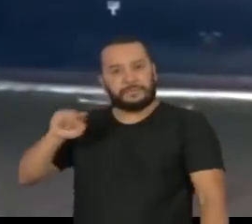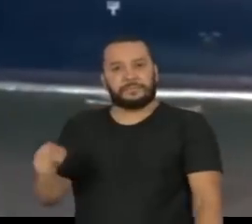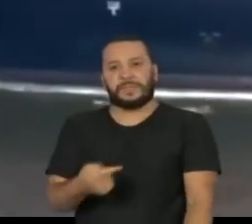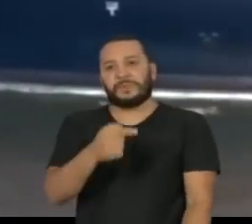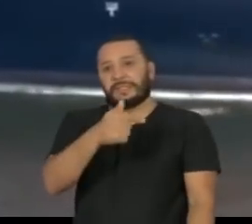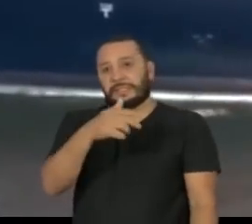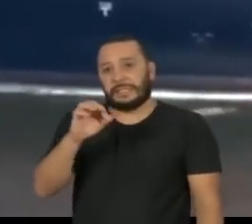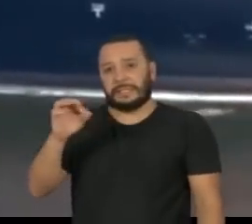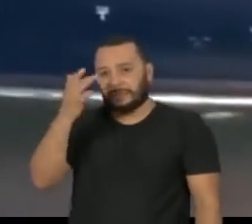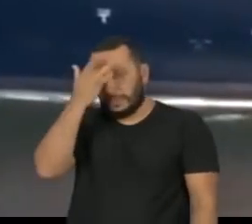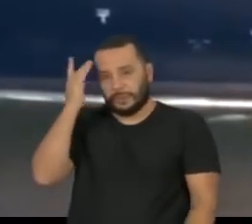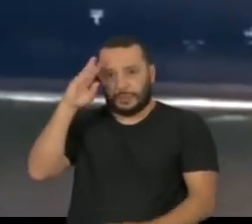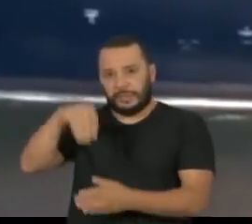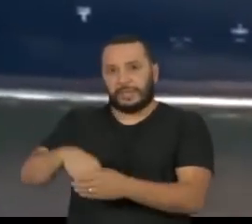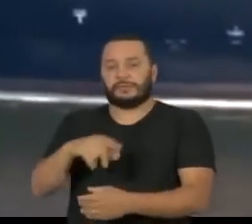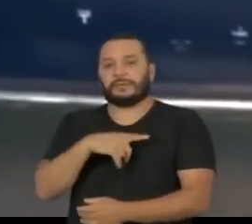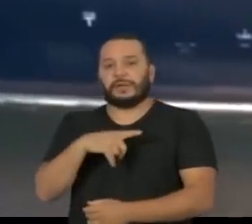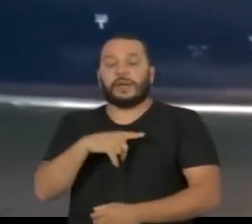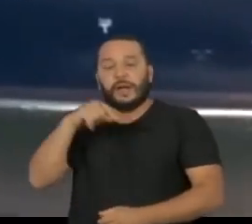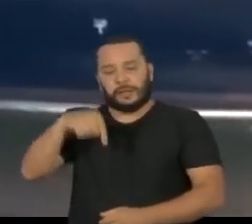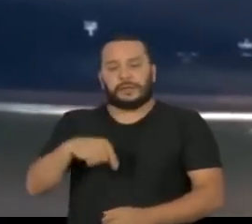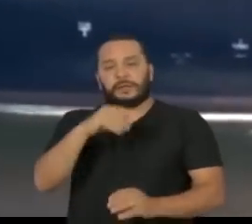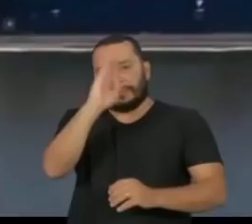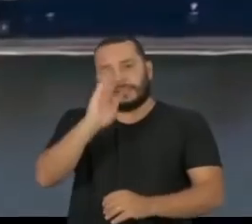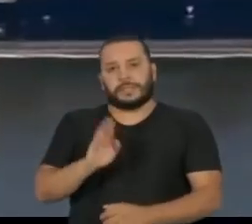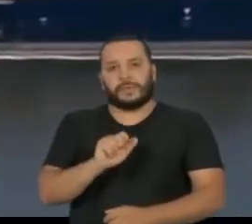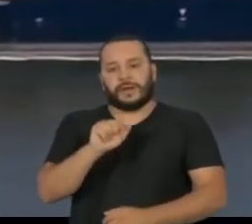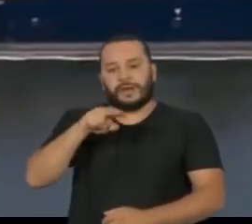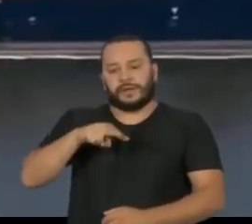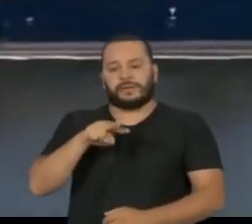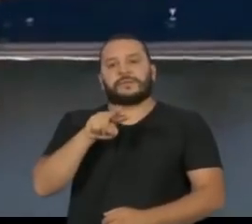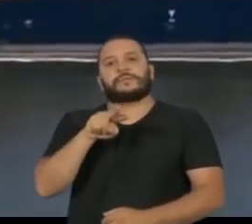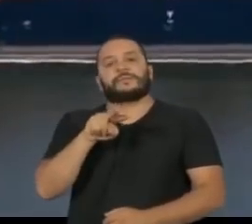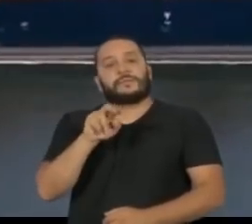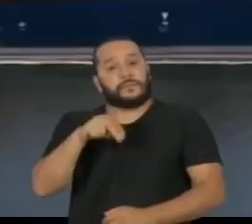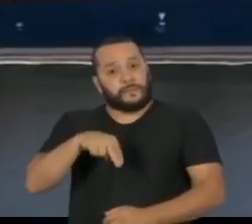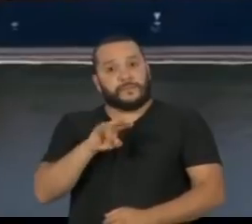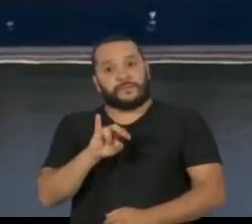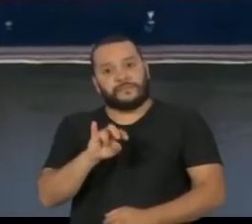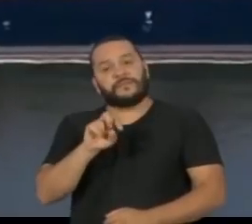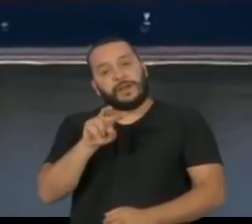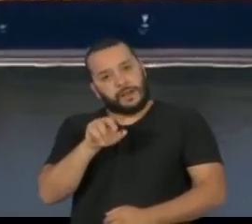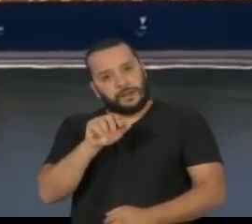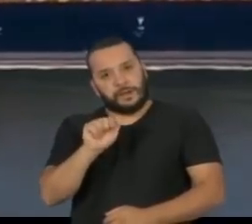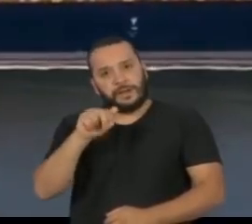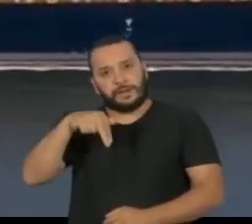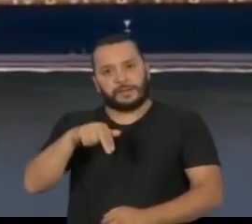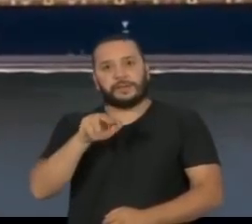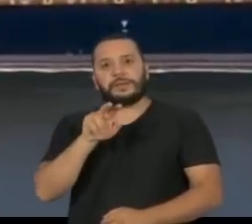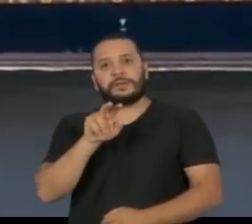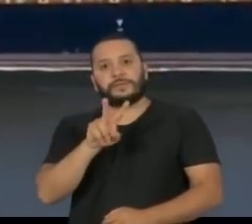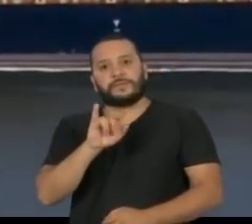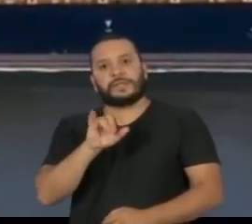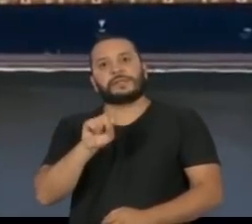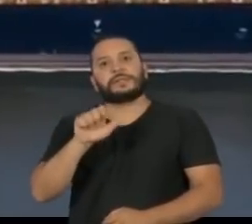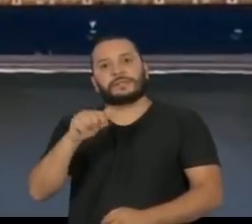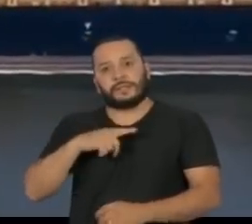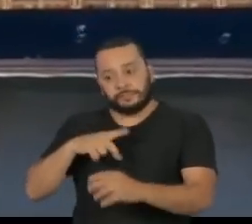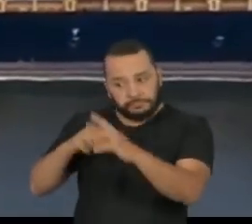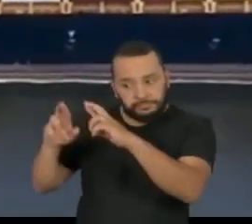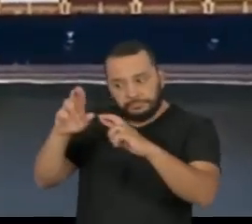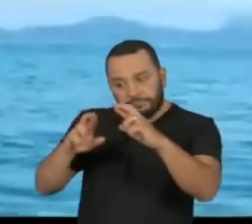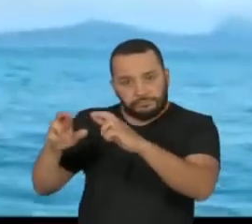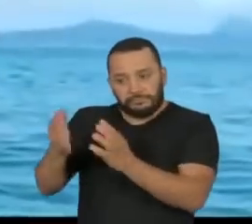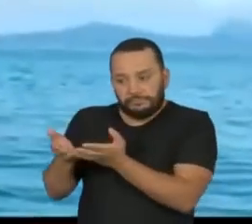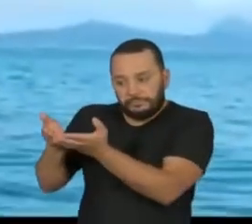Aqui no Brasil, a Anvisa, a Agência Nacional de Vigilância Sanitária, inspecionou no Porto de Santos o navio Cota Pemimpim, que veio